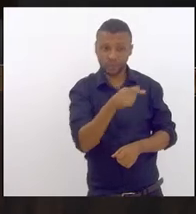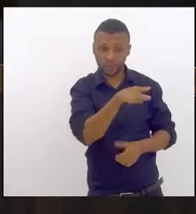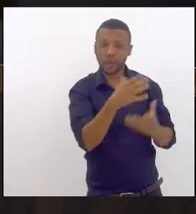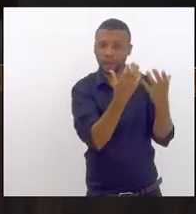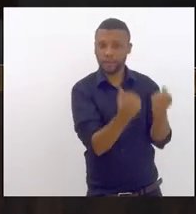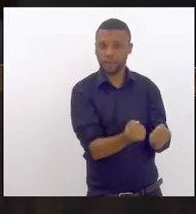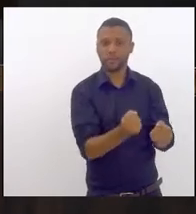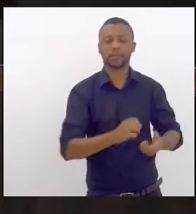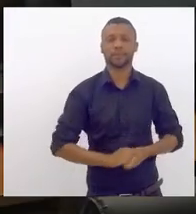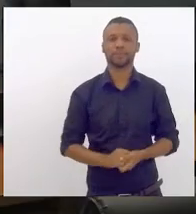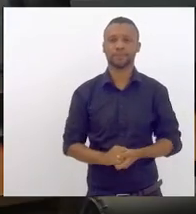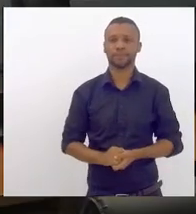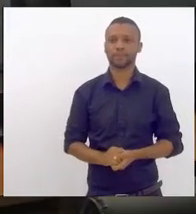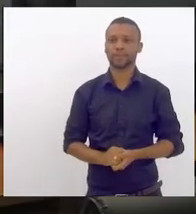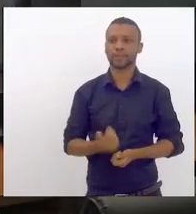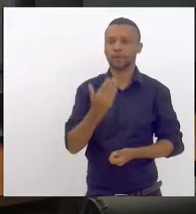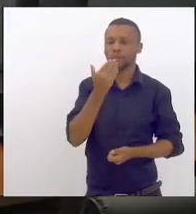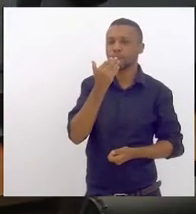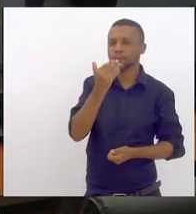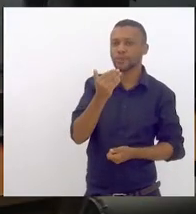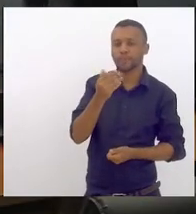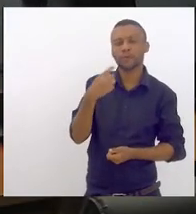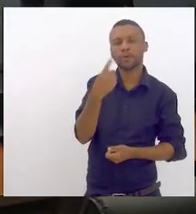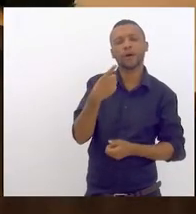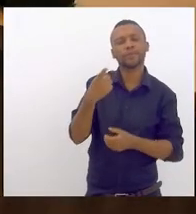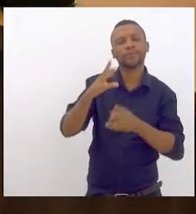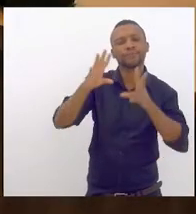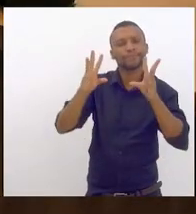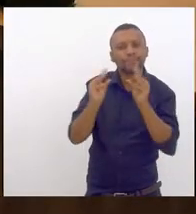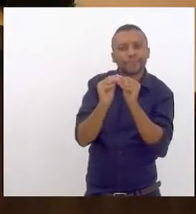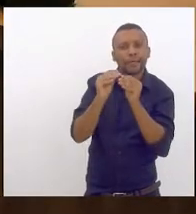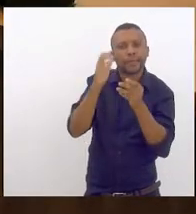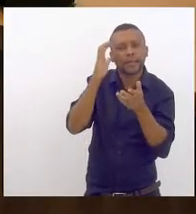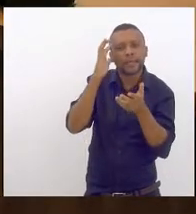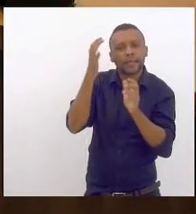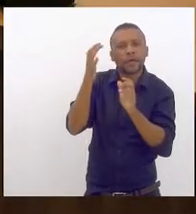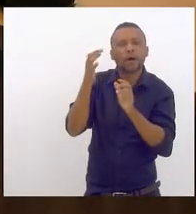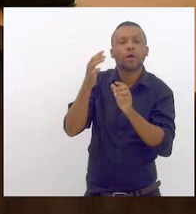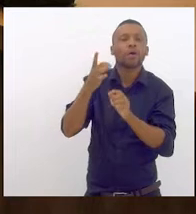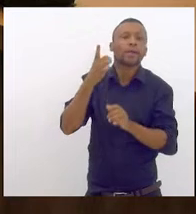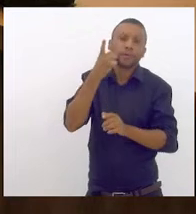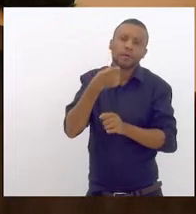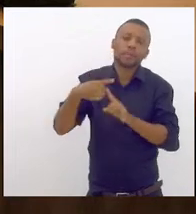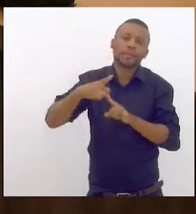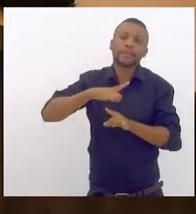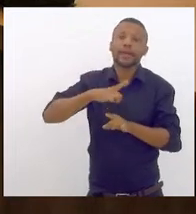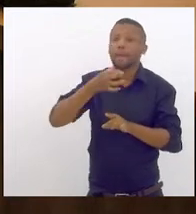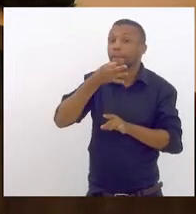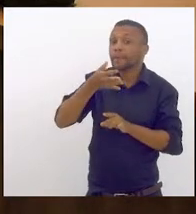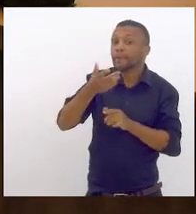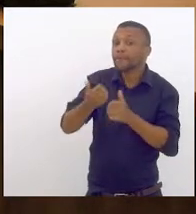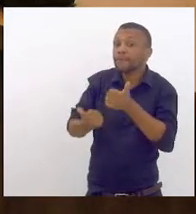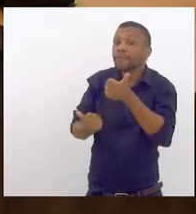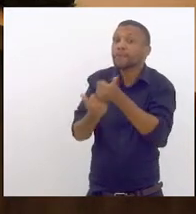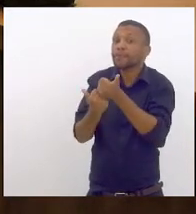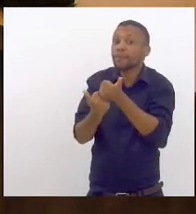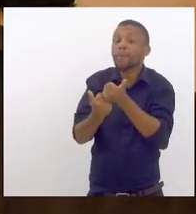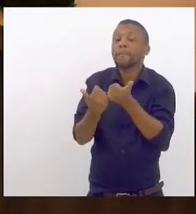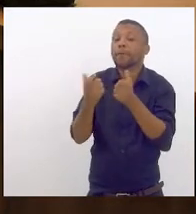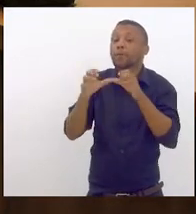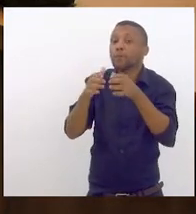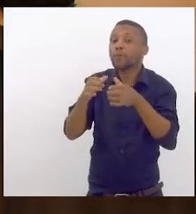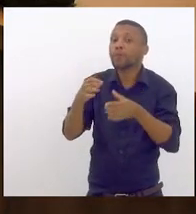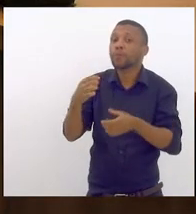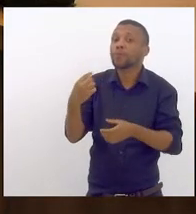Excelência. Eu ia pedir justamente para a gente ponderar essa decisão, deputado Luiz, até porque já tem parecer favorável pelo INEA, os moradores